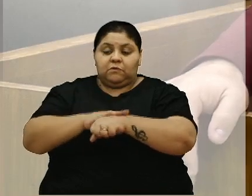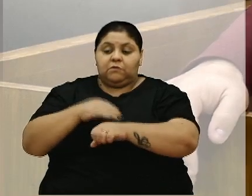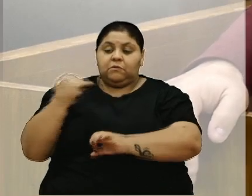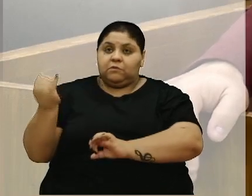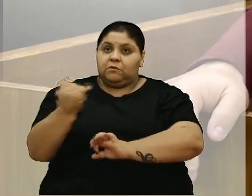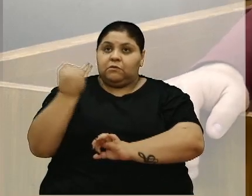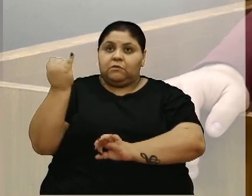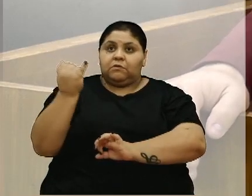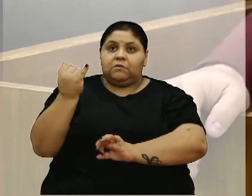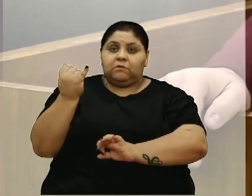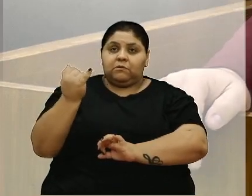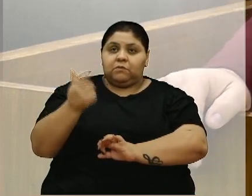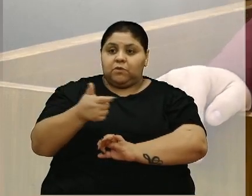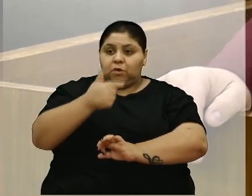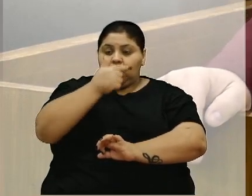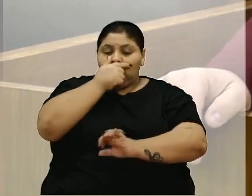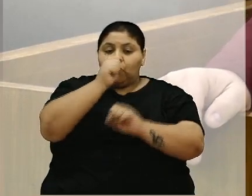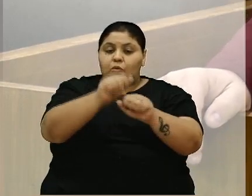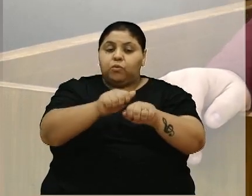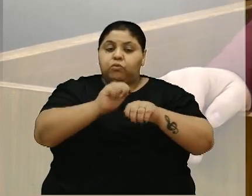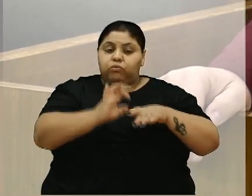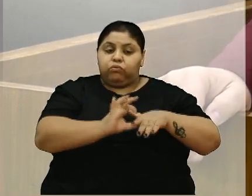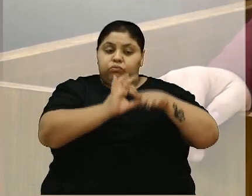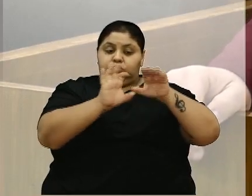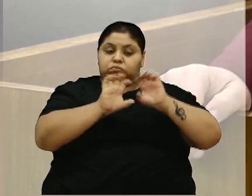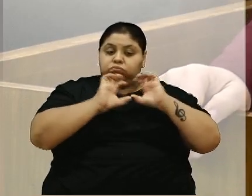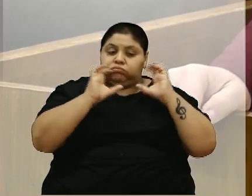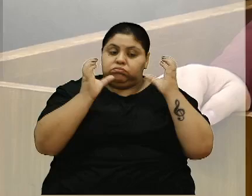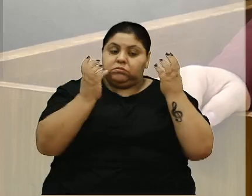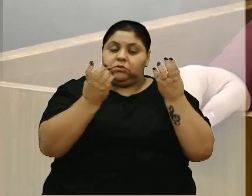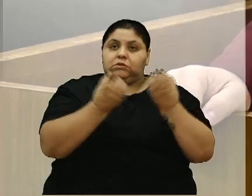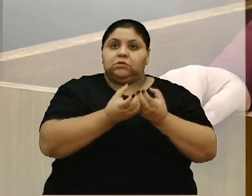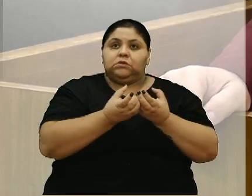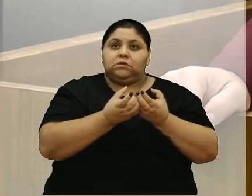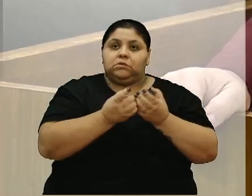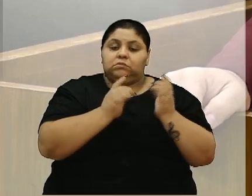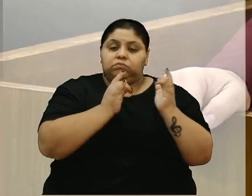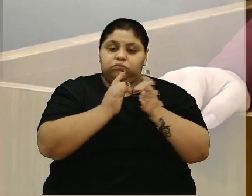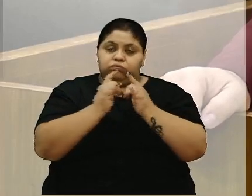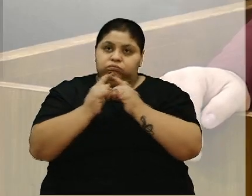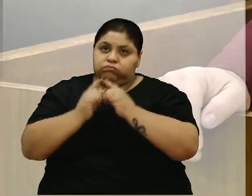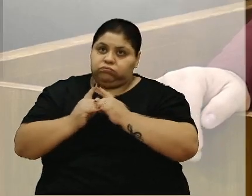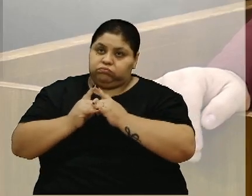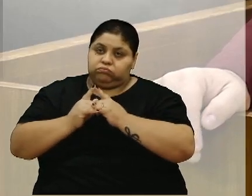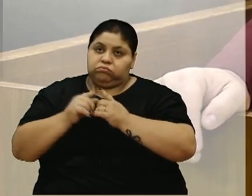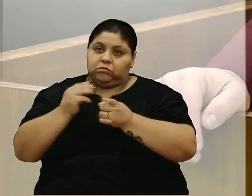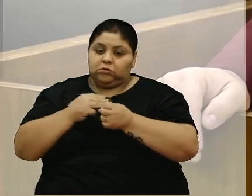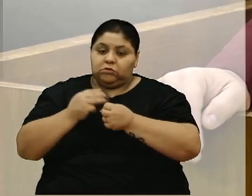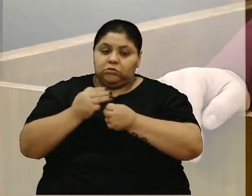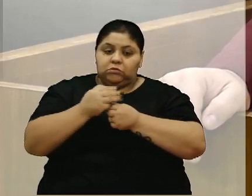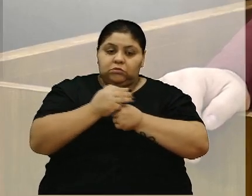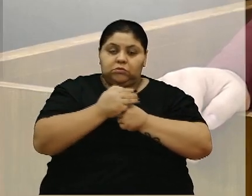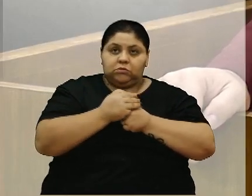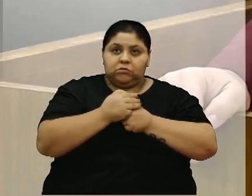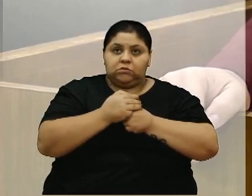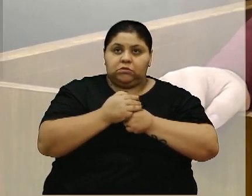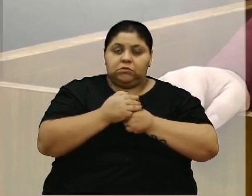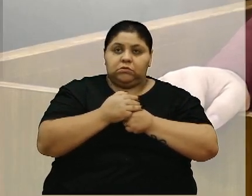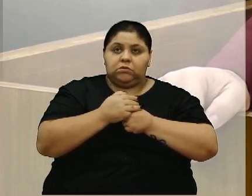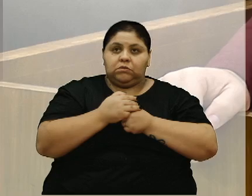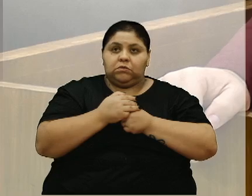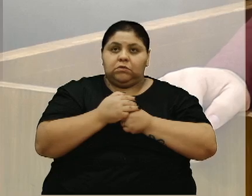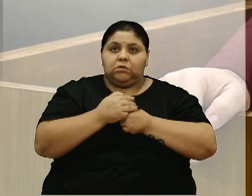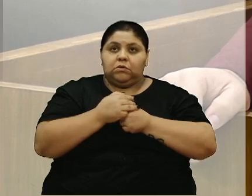gente superlotar esse plenário com lideranças comunitárias, de entidades, de municípios vizinhos, do parlamento regional,